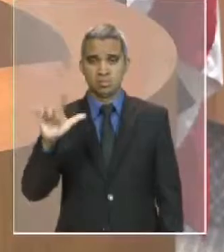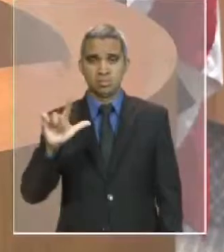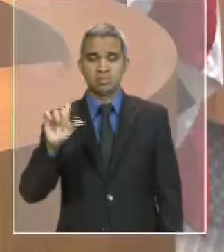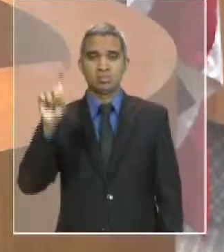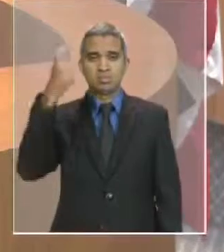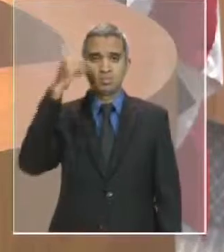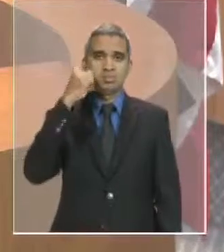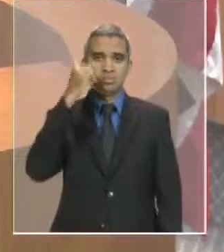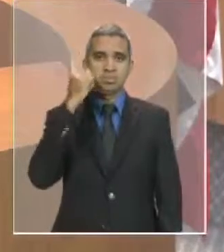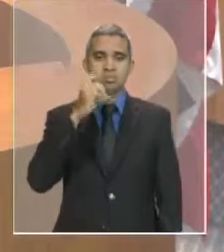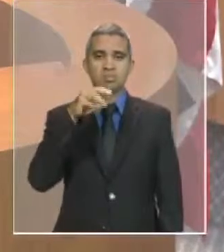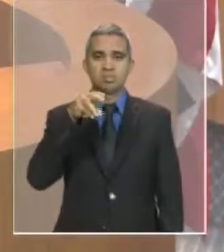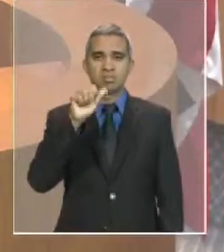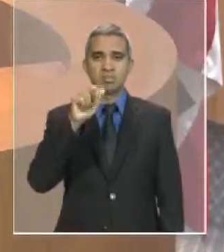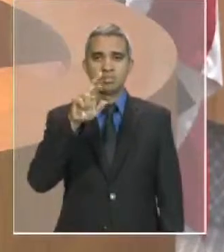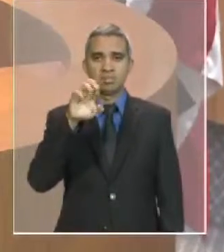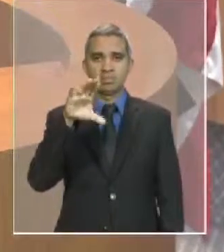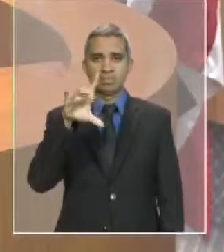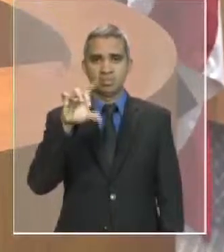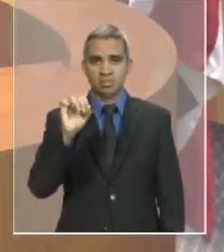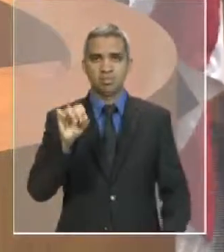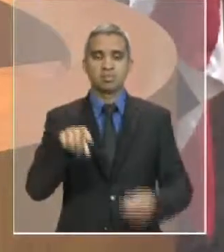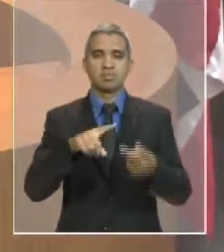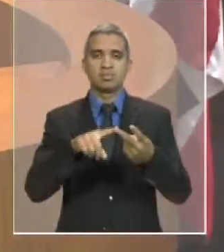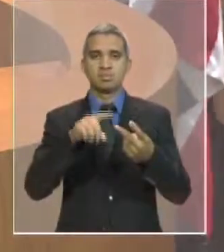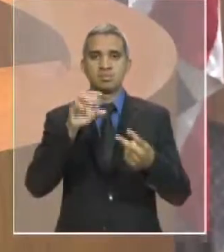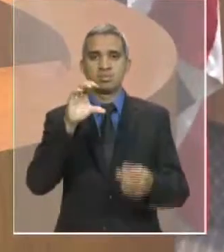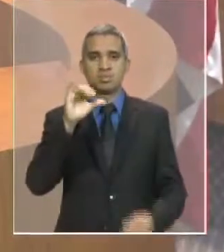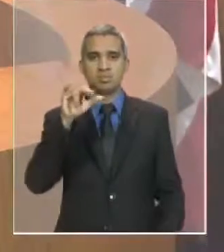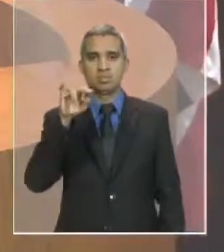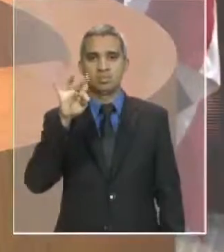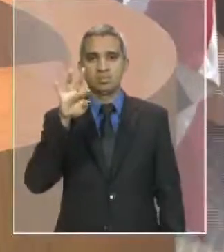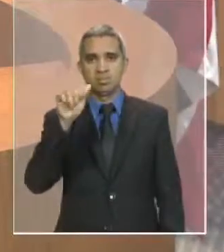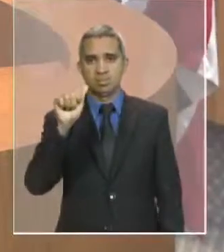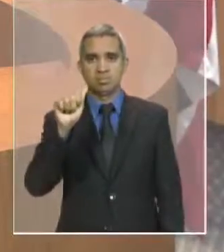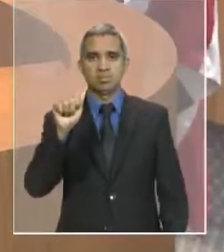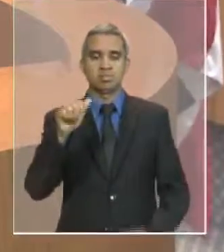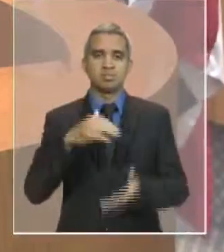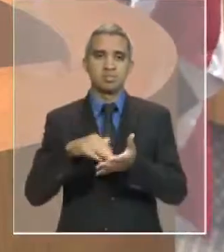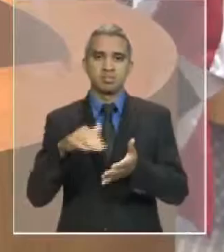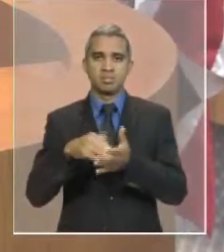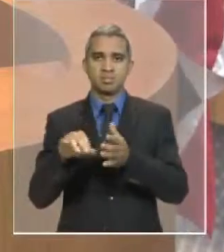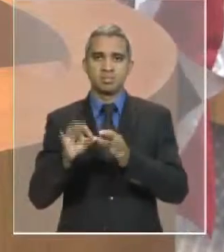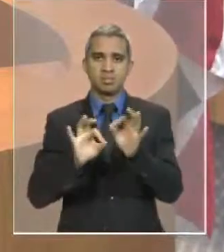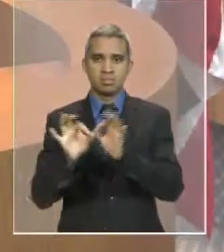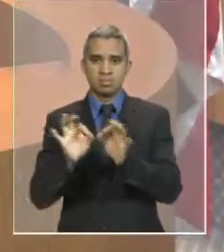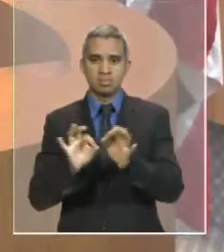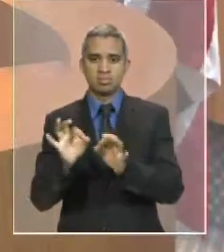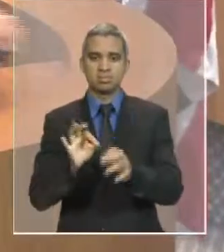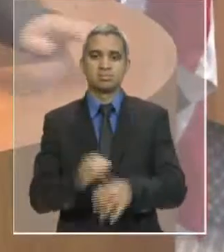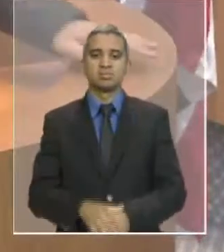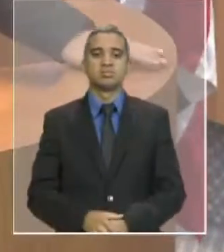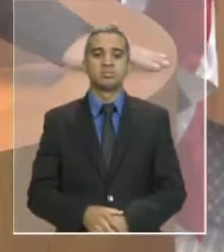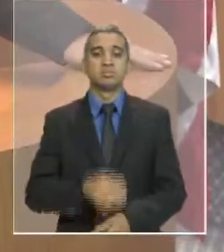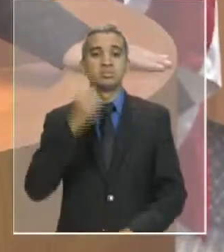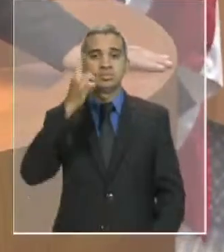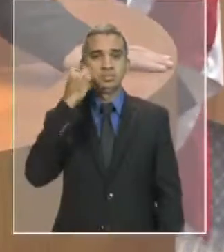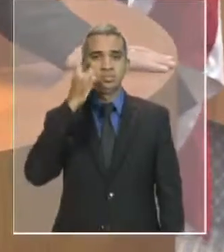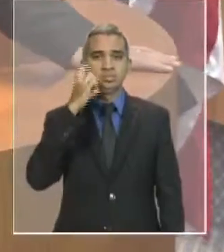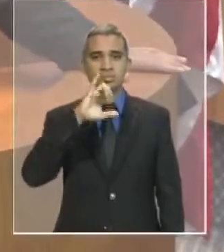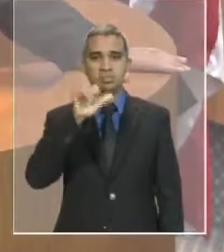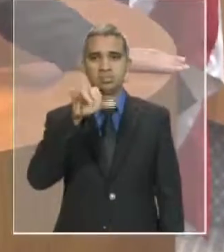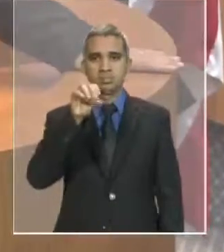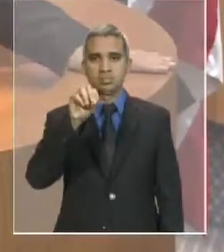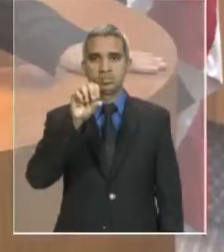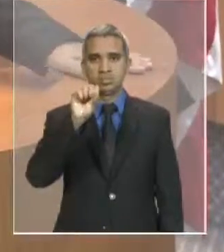Cíntia, secretária de Planejamento. E como o deputado Josimar falou há pouco,